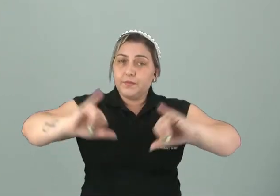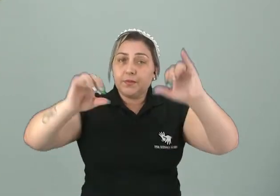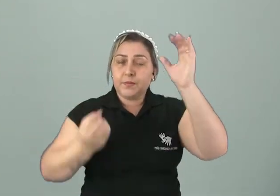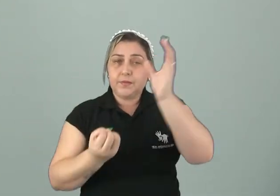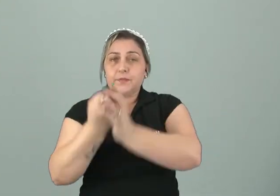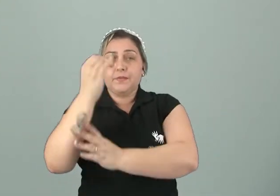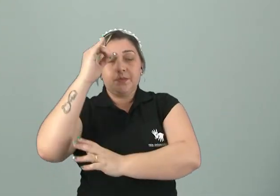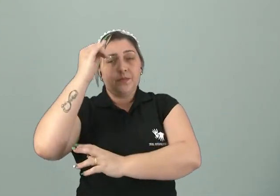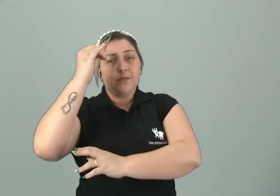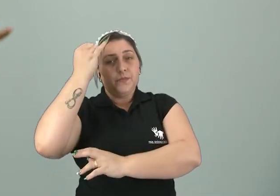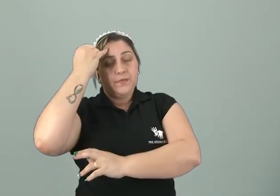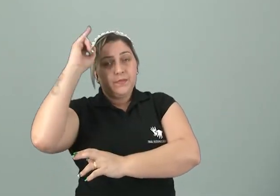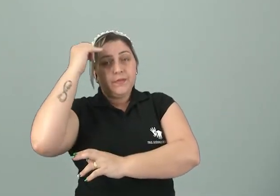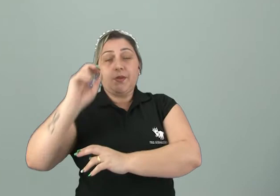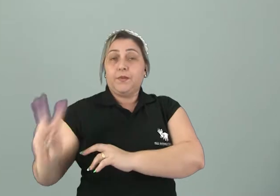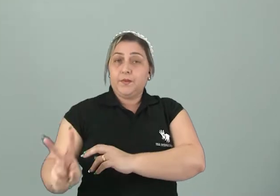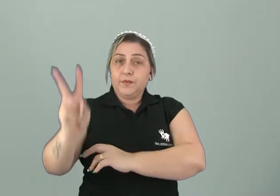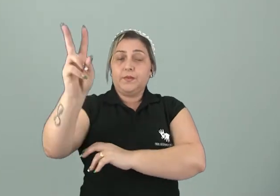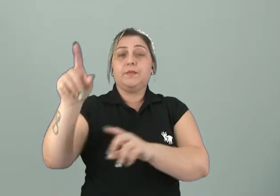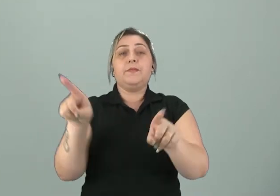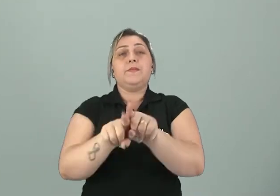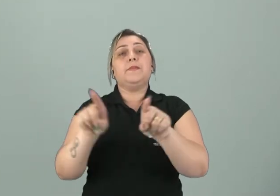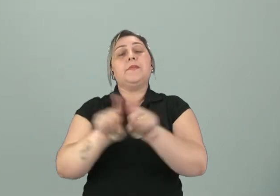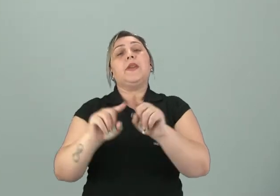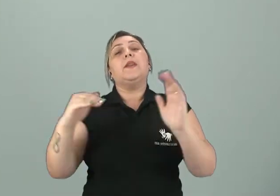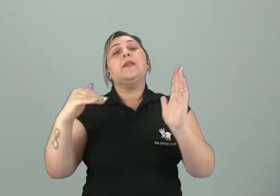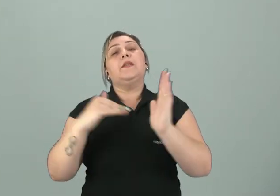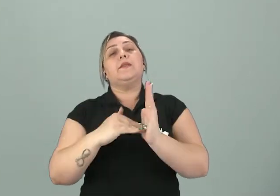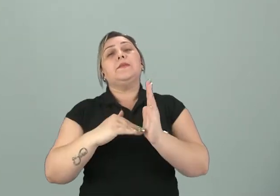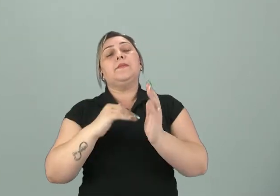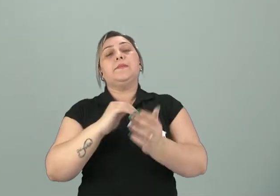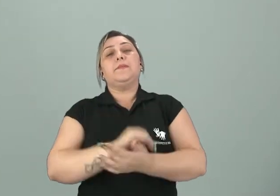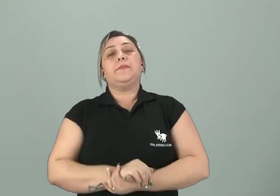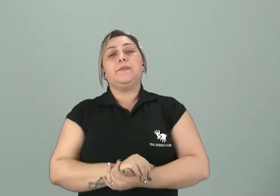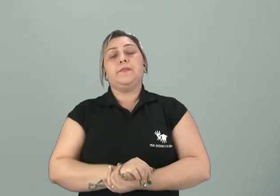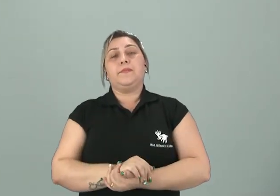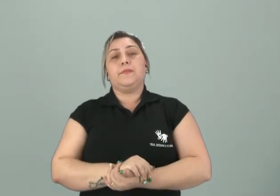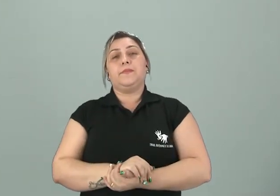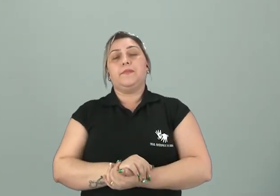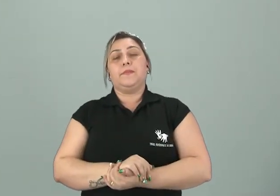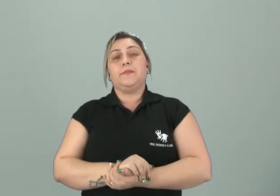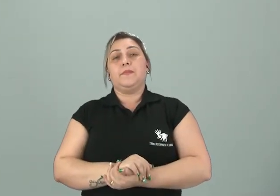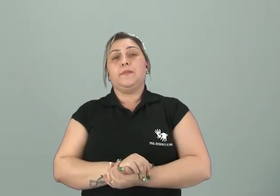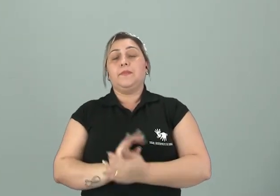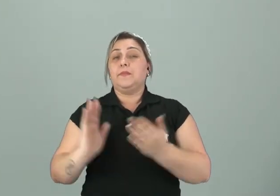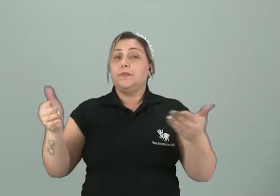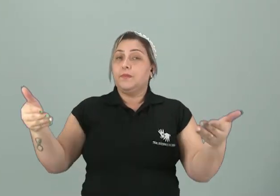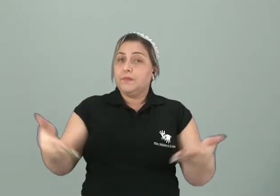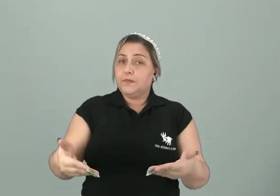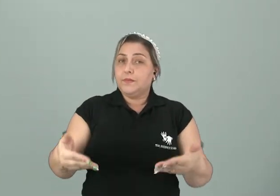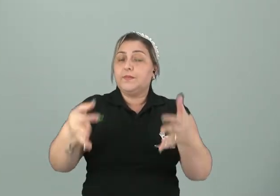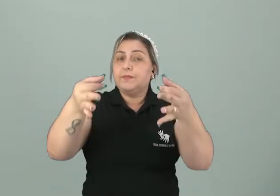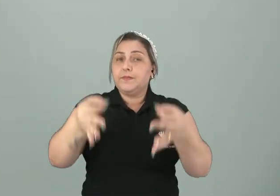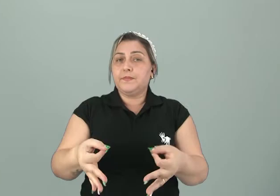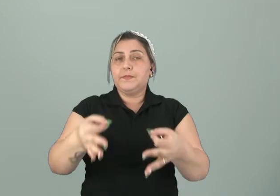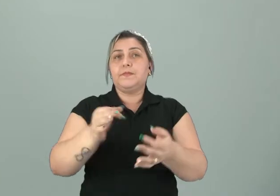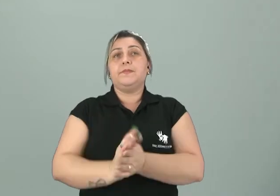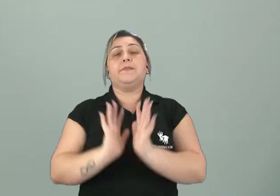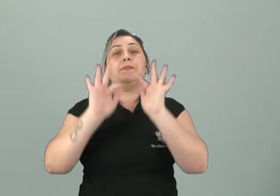propagação, da sua criação e da sua valorização, até inclusive os dias atuais,